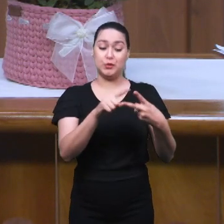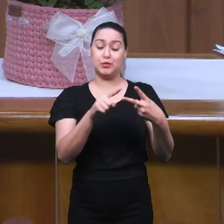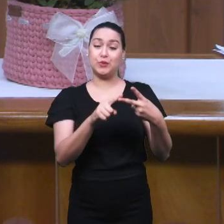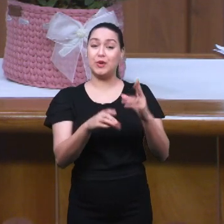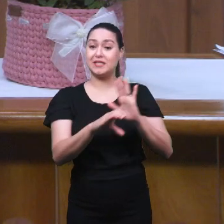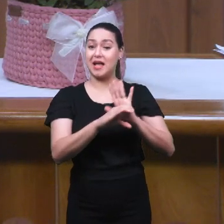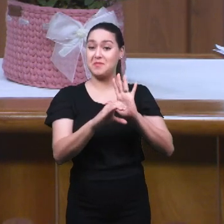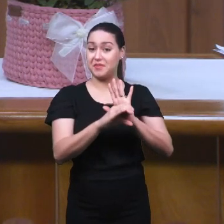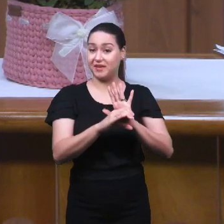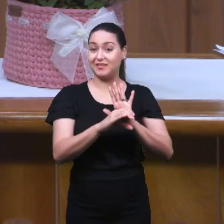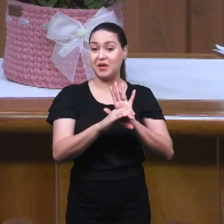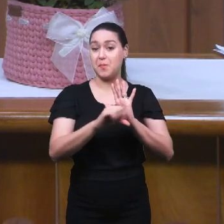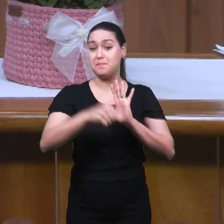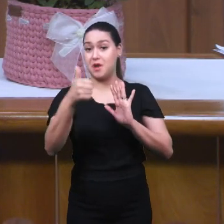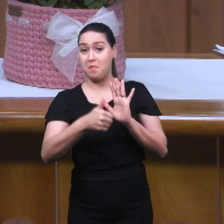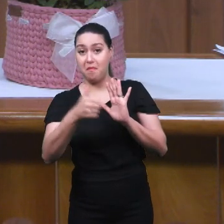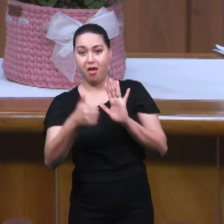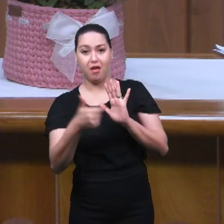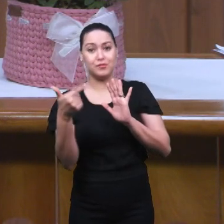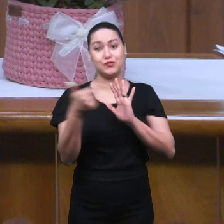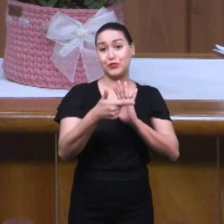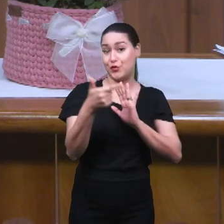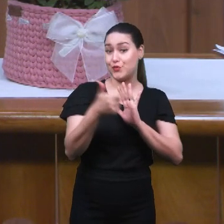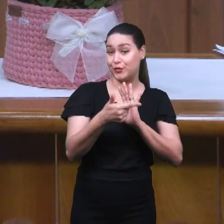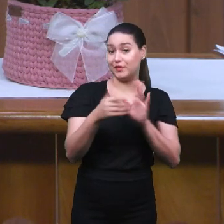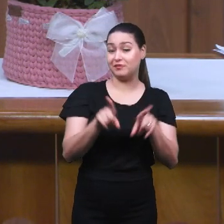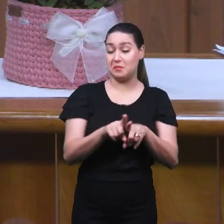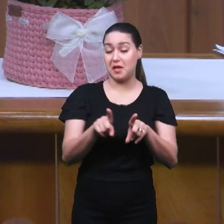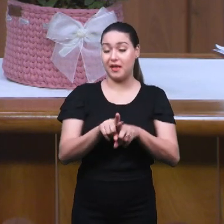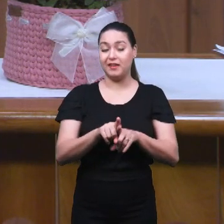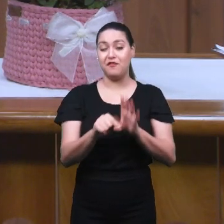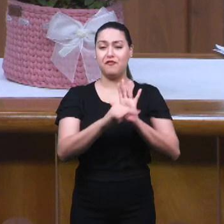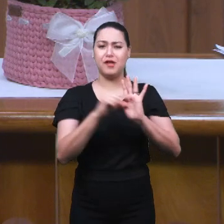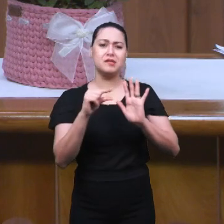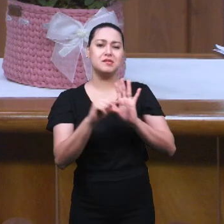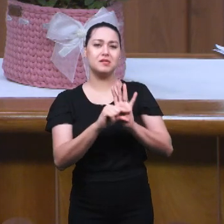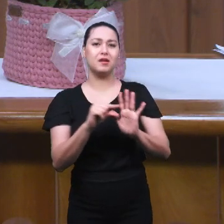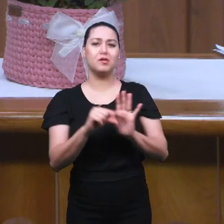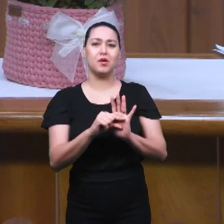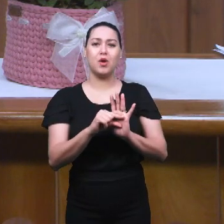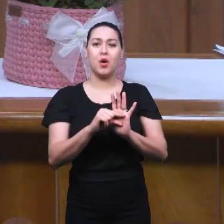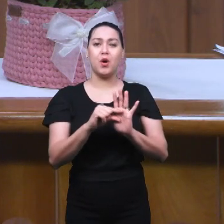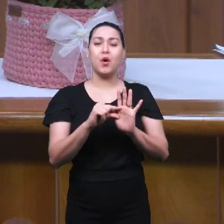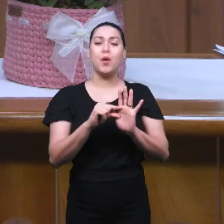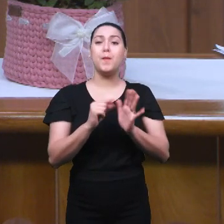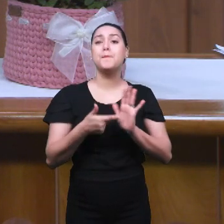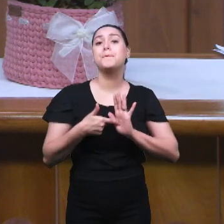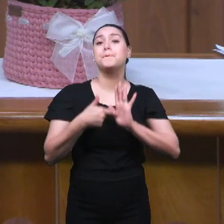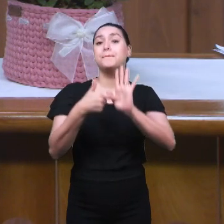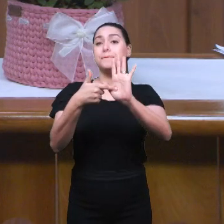primeiro capítulo, que entra logo os primeiros versículos, estabelecendo